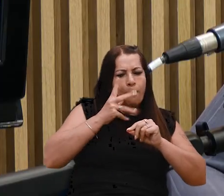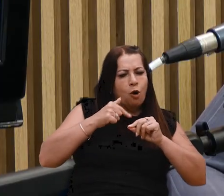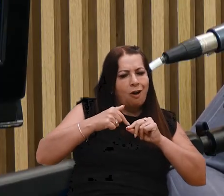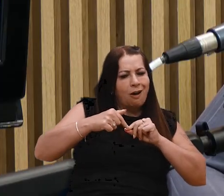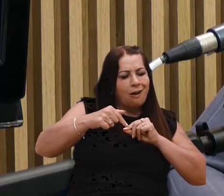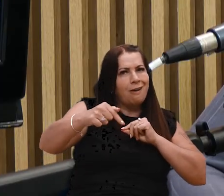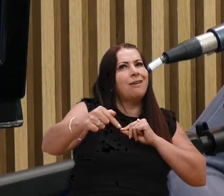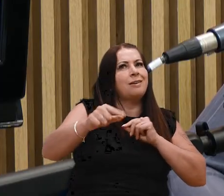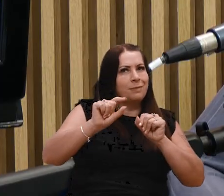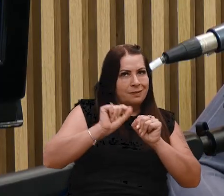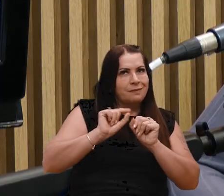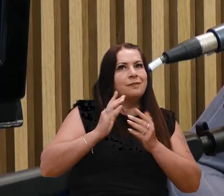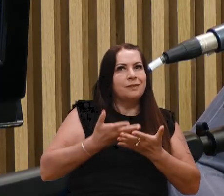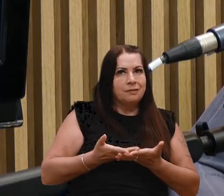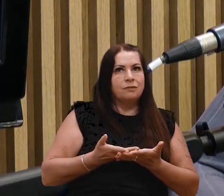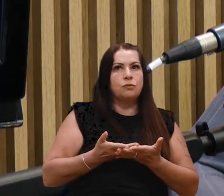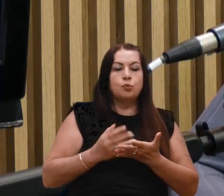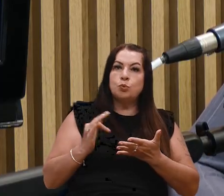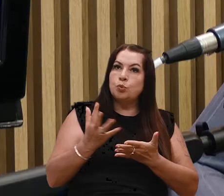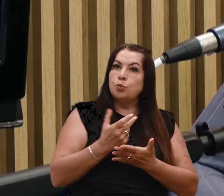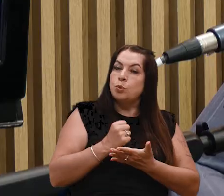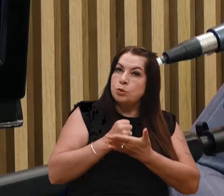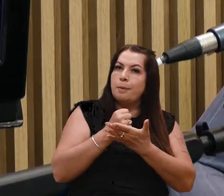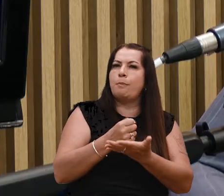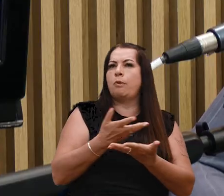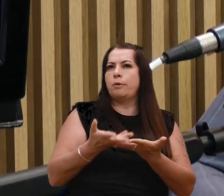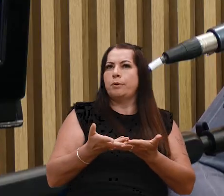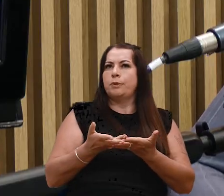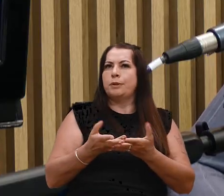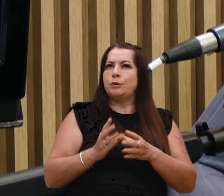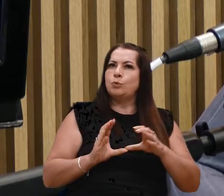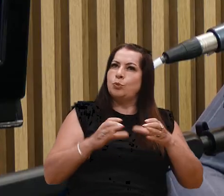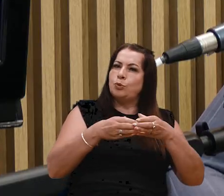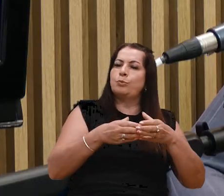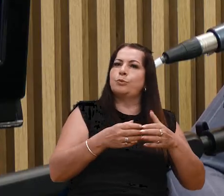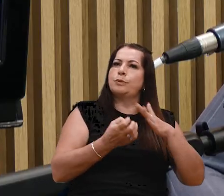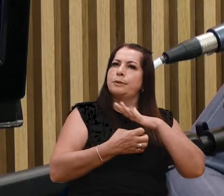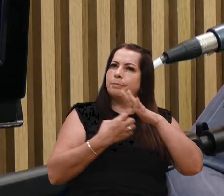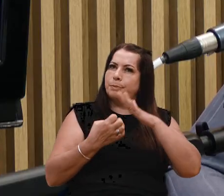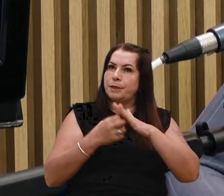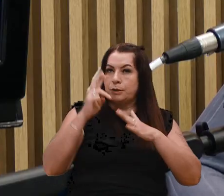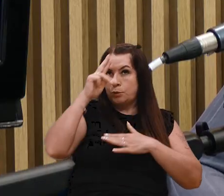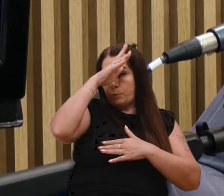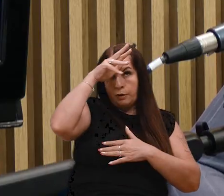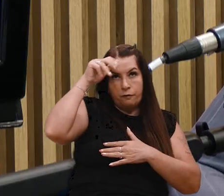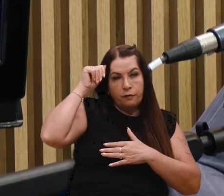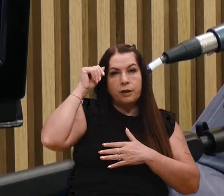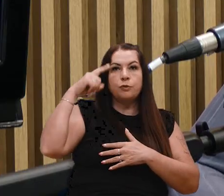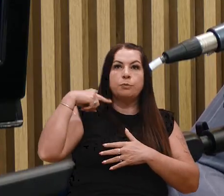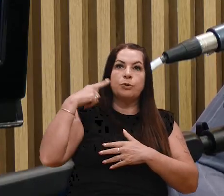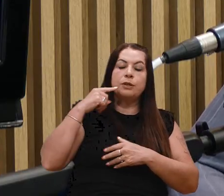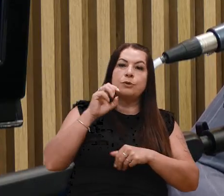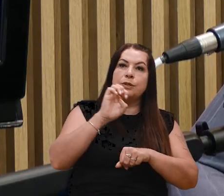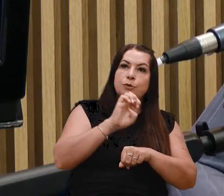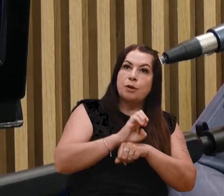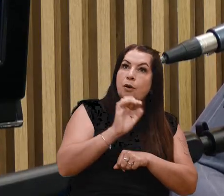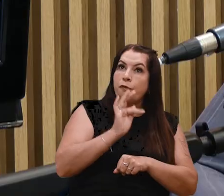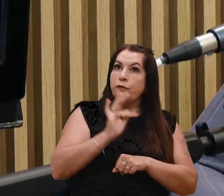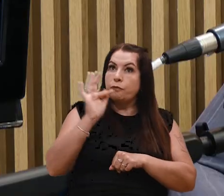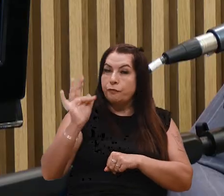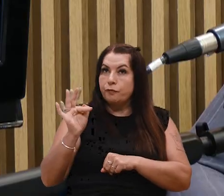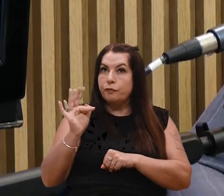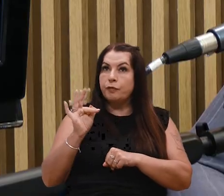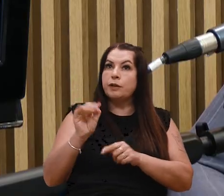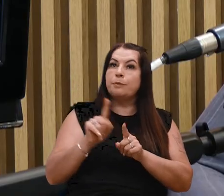feito, e com todo esse apoio, né, da classe empresarial, dos prefeitos, dos deputados estaduais, deputado federal,